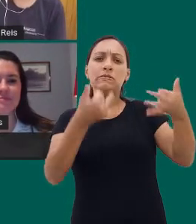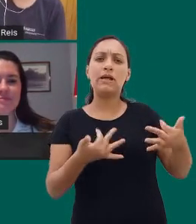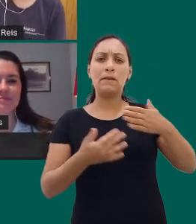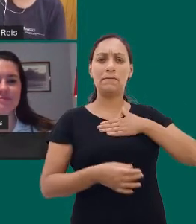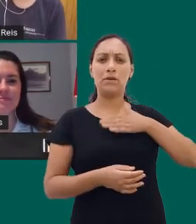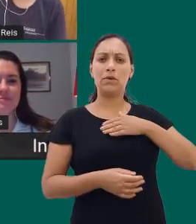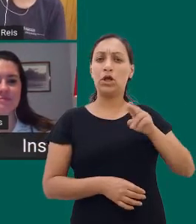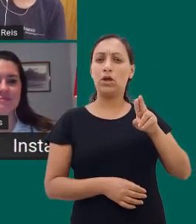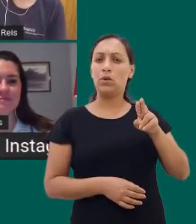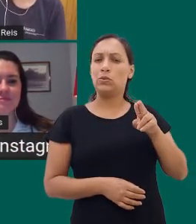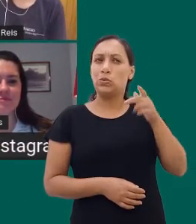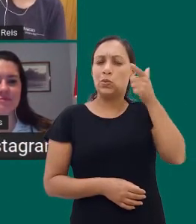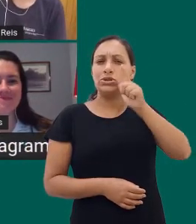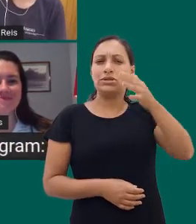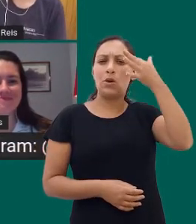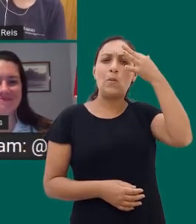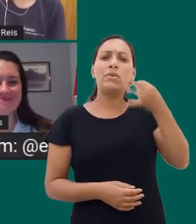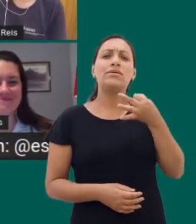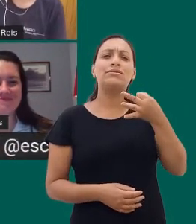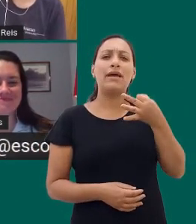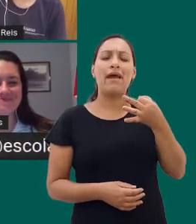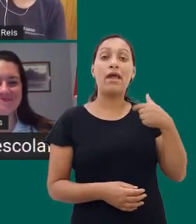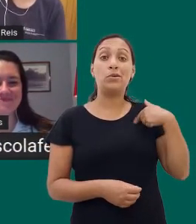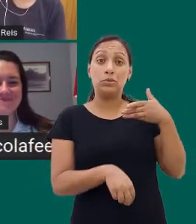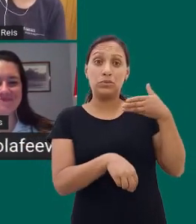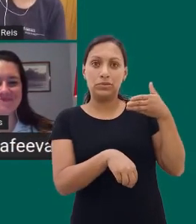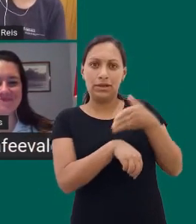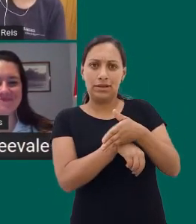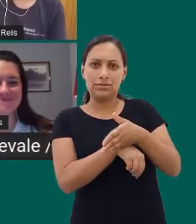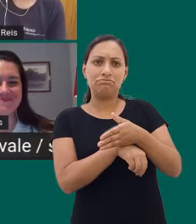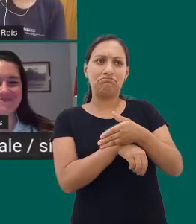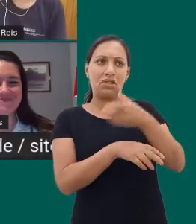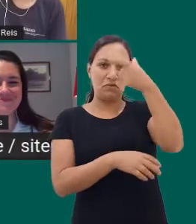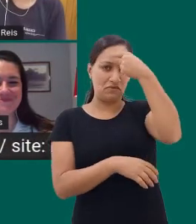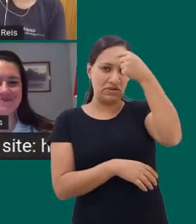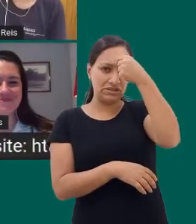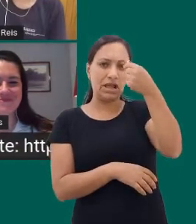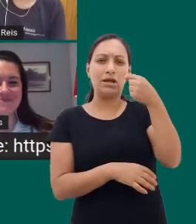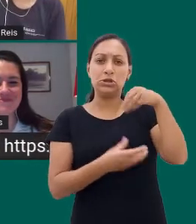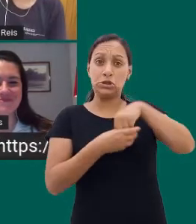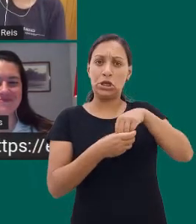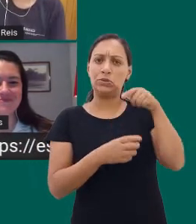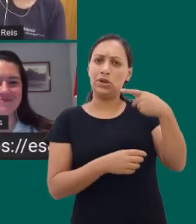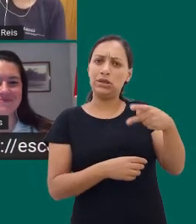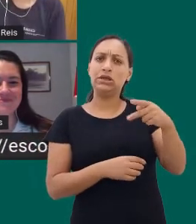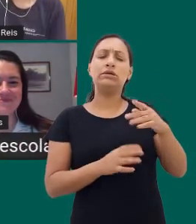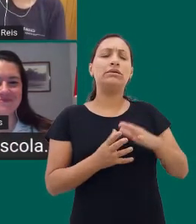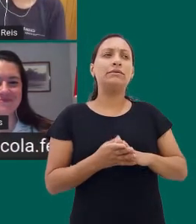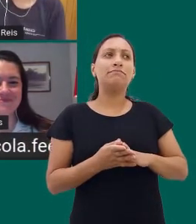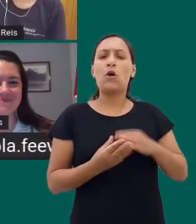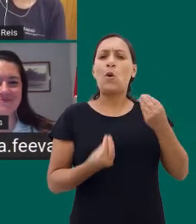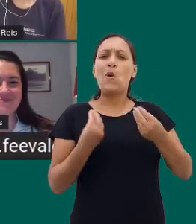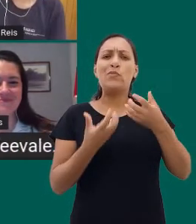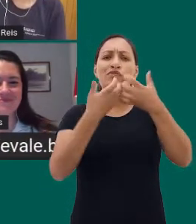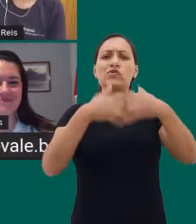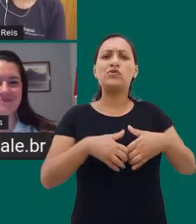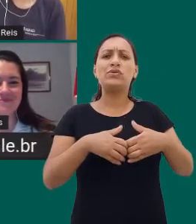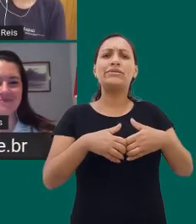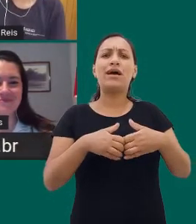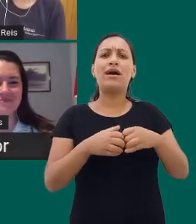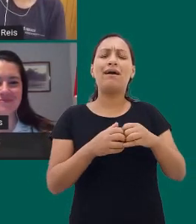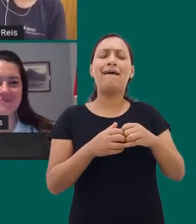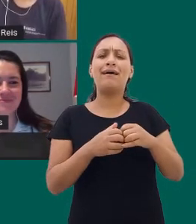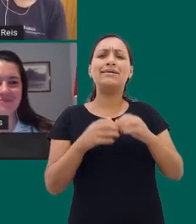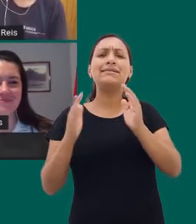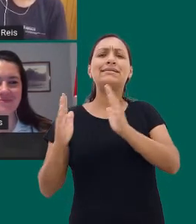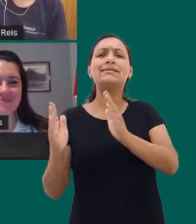nunca consigo entender, né? Por mais que eu esteja dentro, estou na universidade, tenho filho ali, tem coisa. Como é que funciona a história dos ciclos? Porque